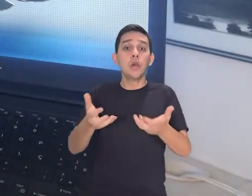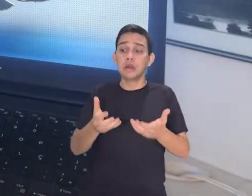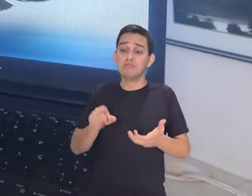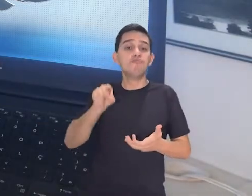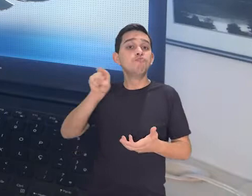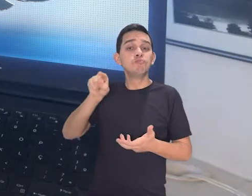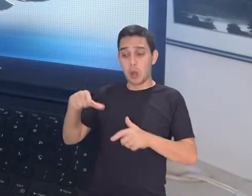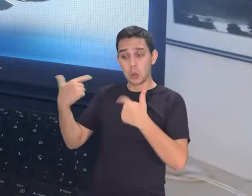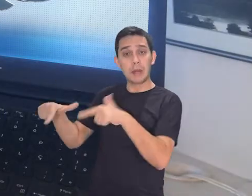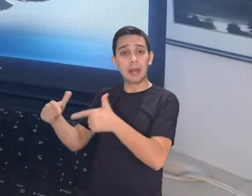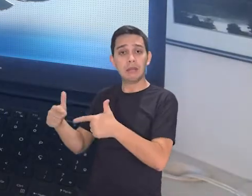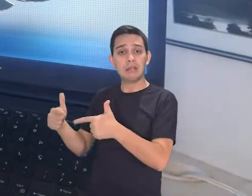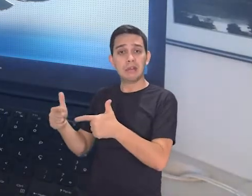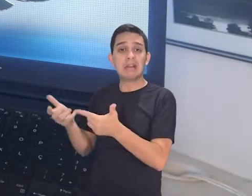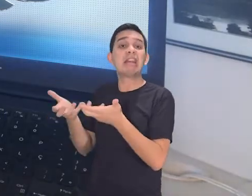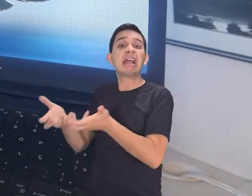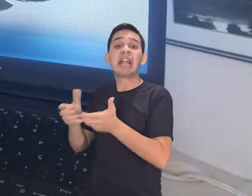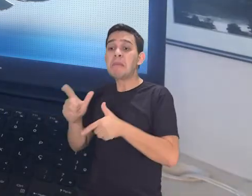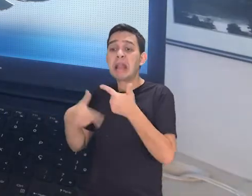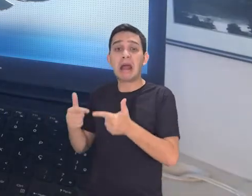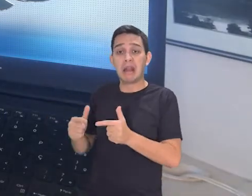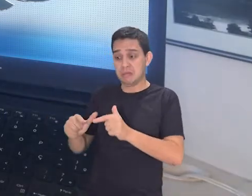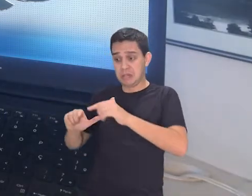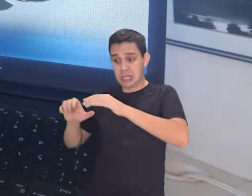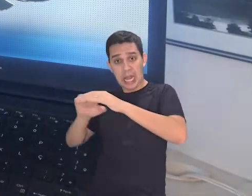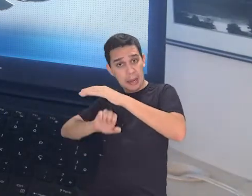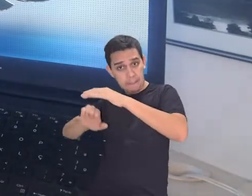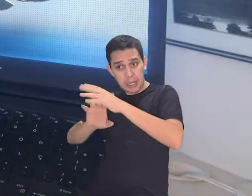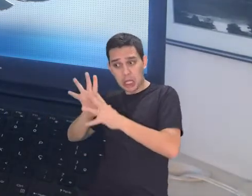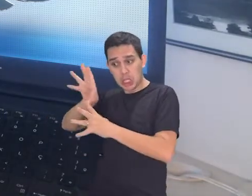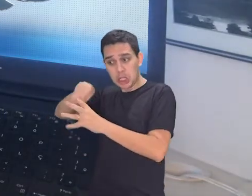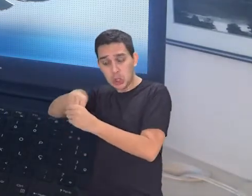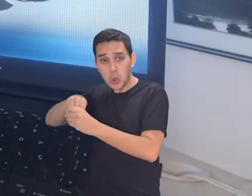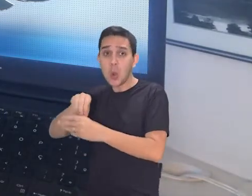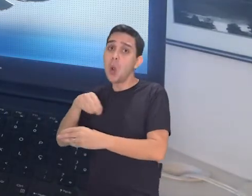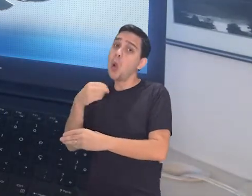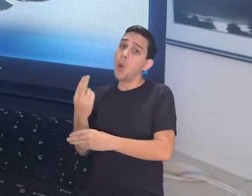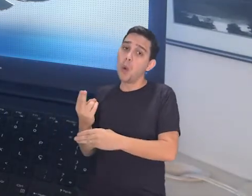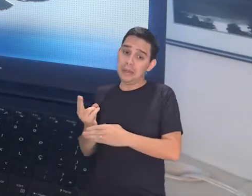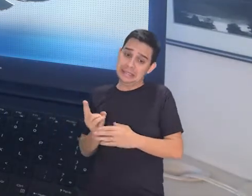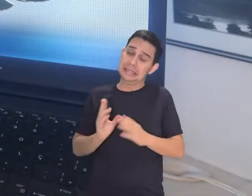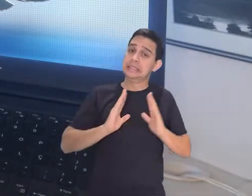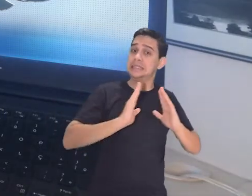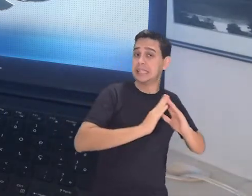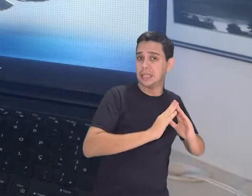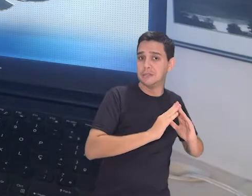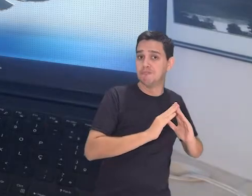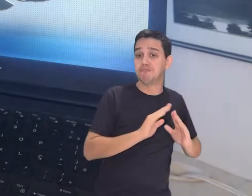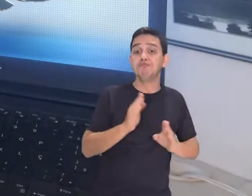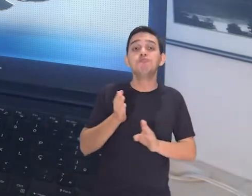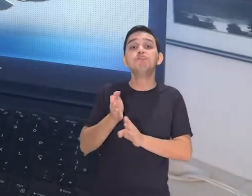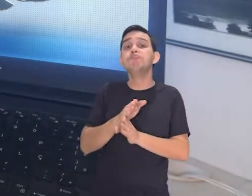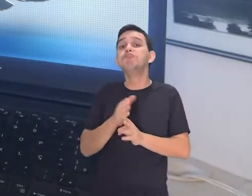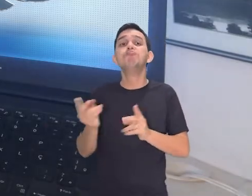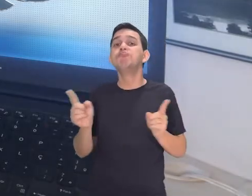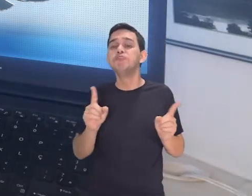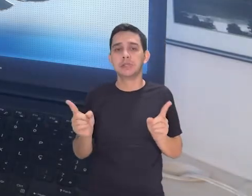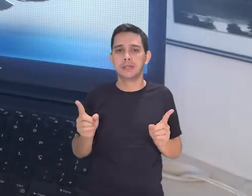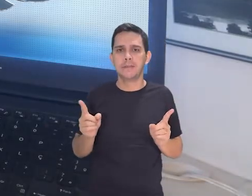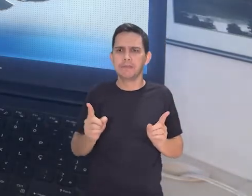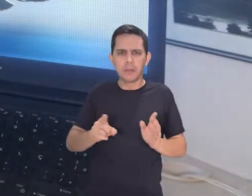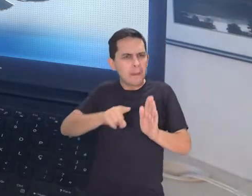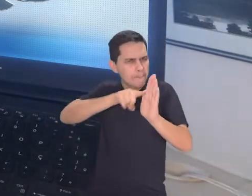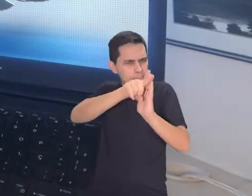frente? Remoto ou presencial? Veja a pesquisa que aponta que mais de 80% dos